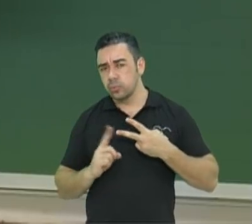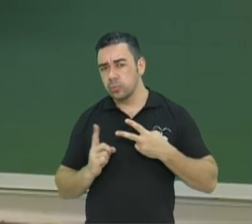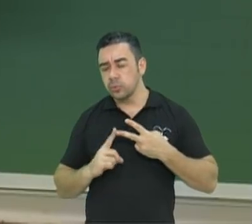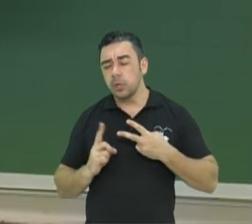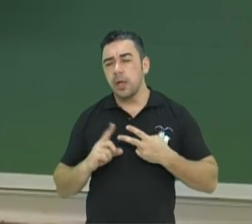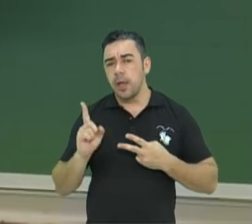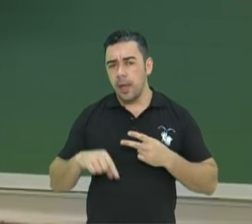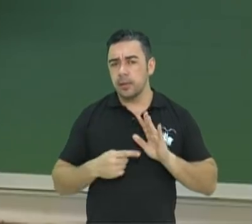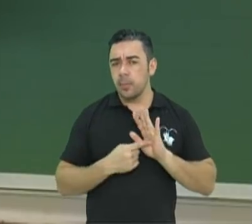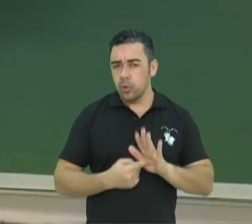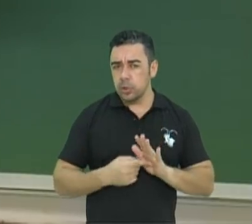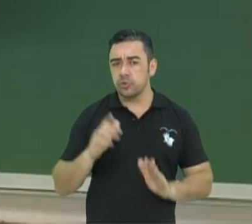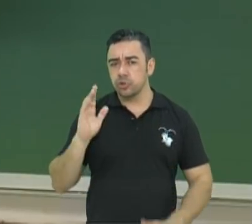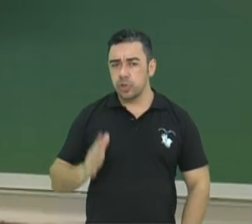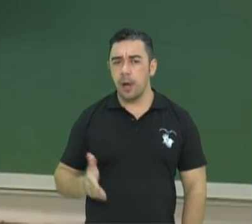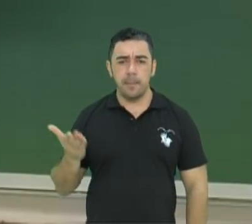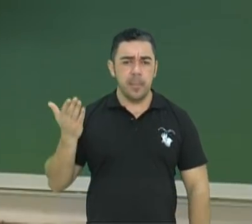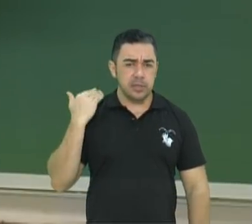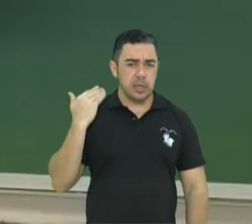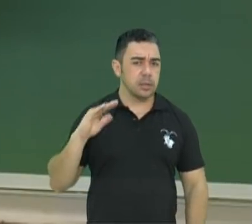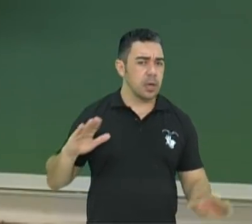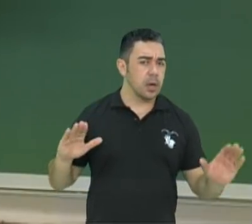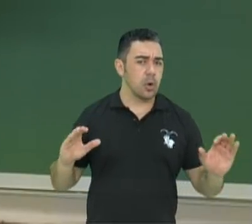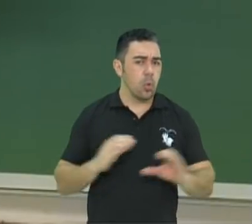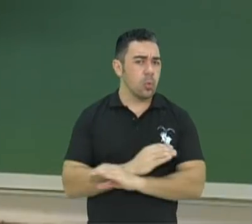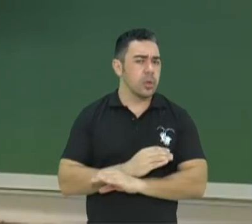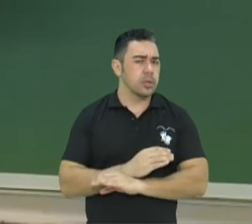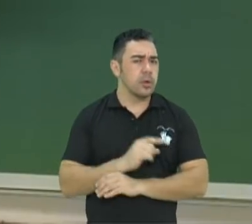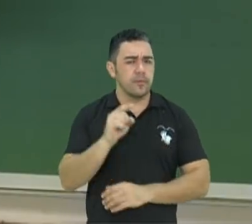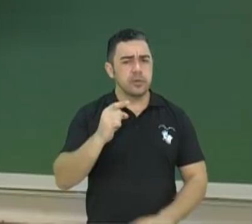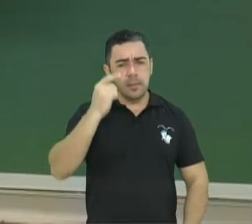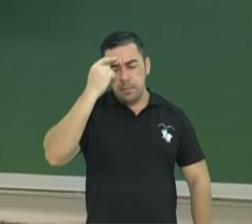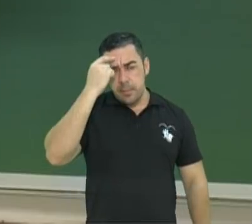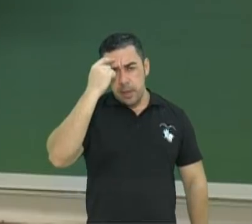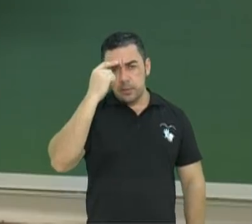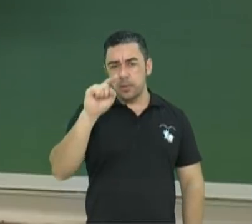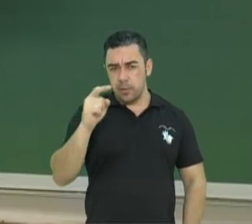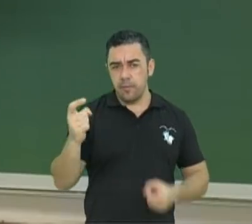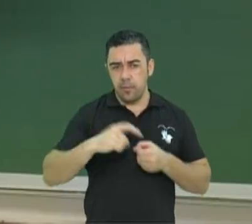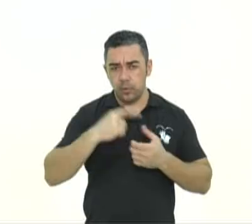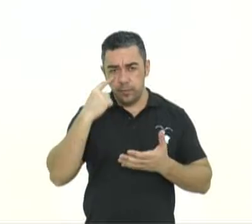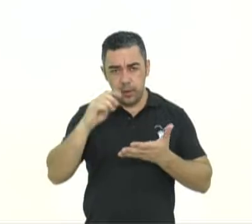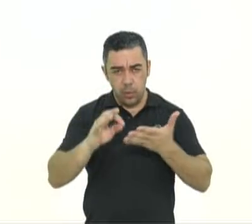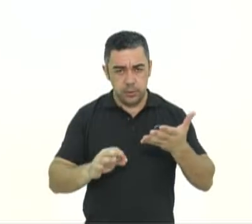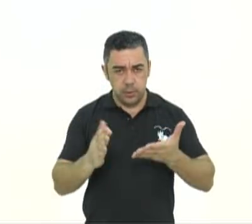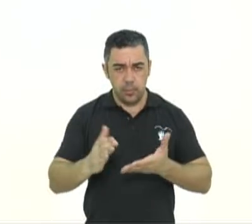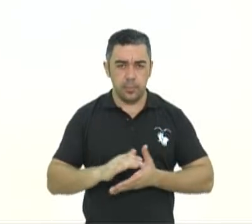está indicando uma ação passada e já concluída? Pensa um pouquinho e a gente já volta.